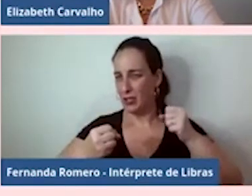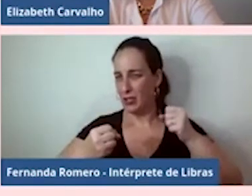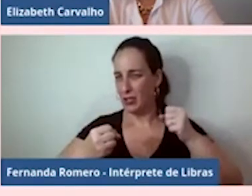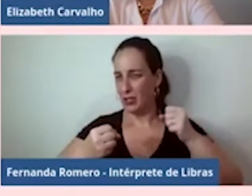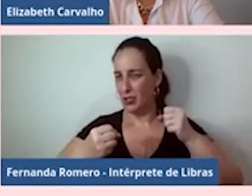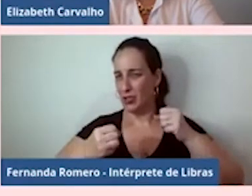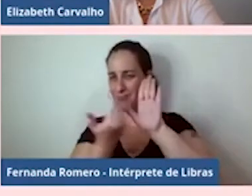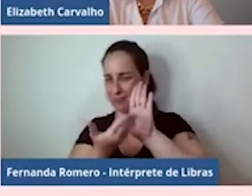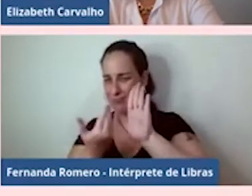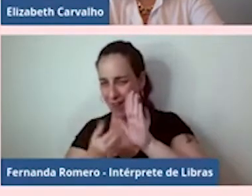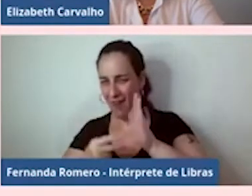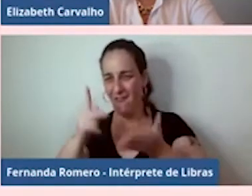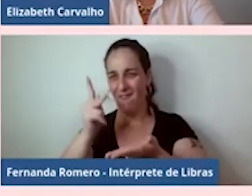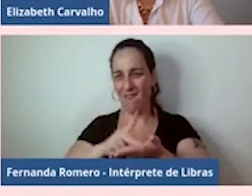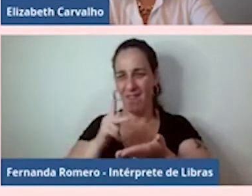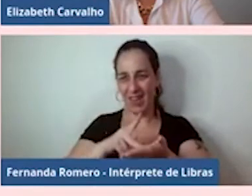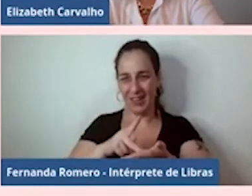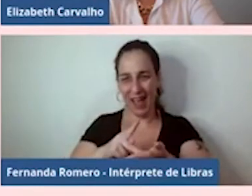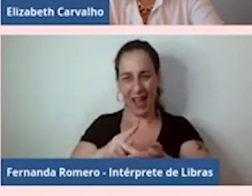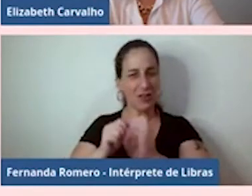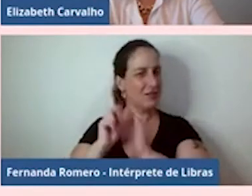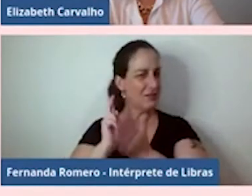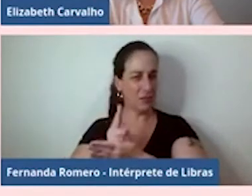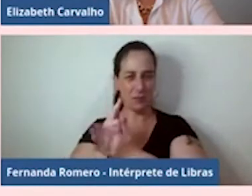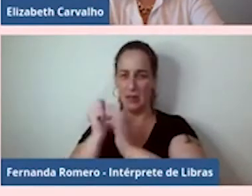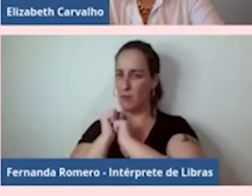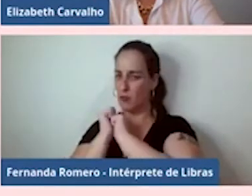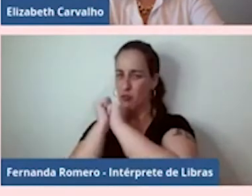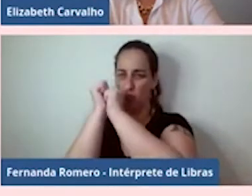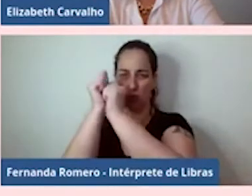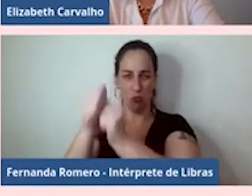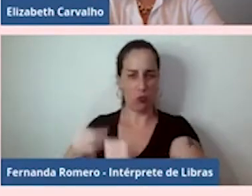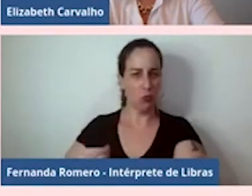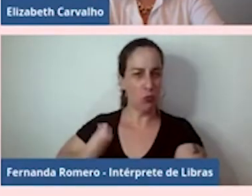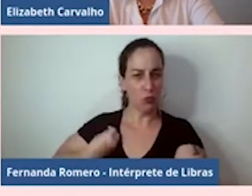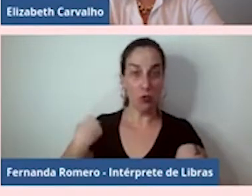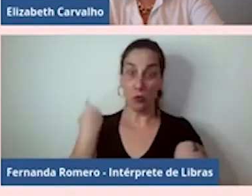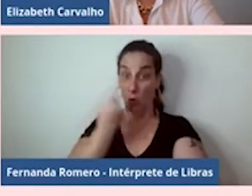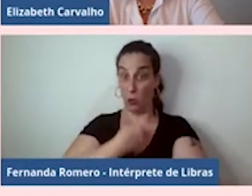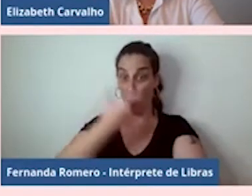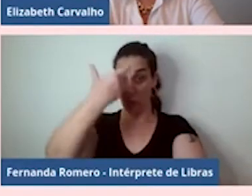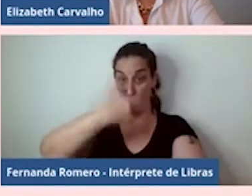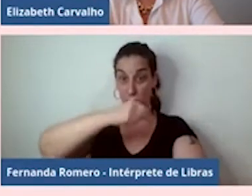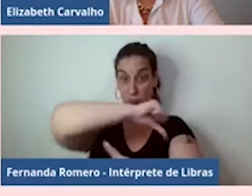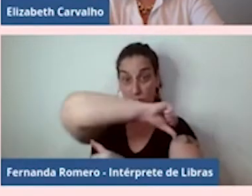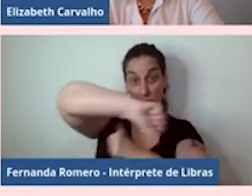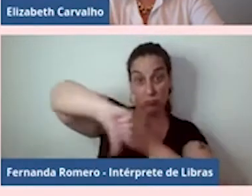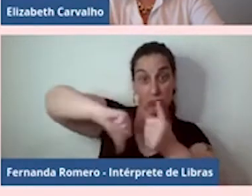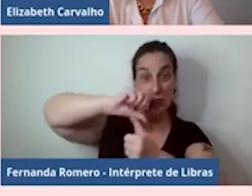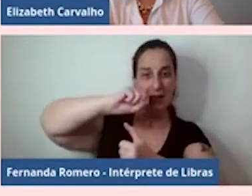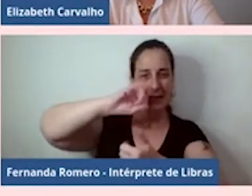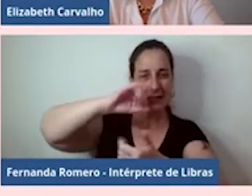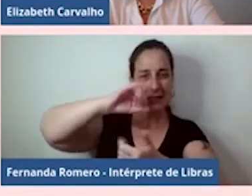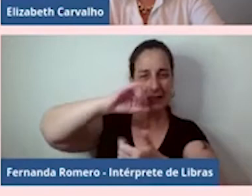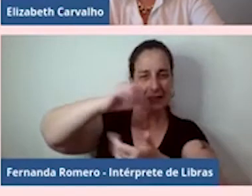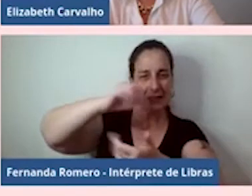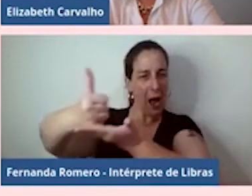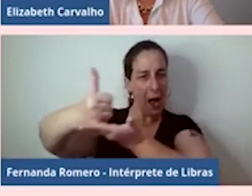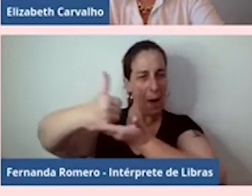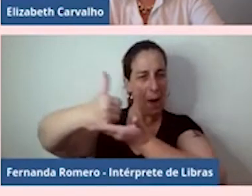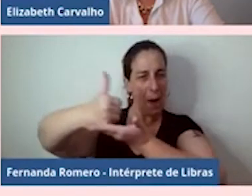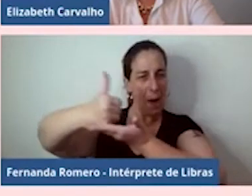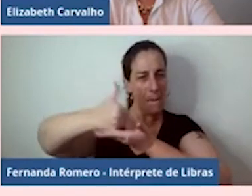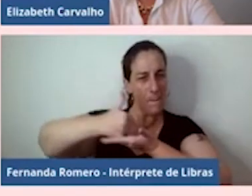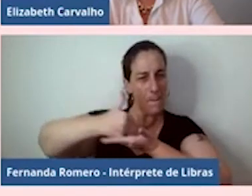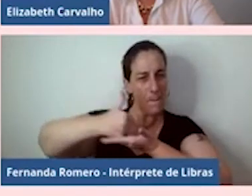nos acompanharam por uma vida. Somos agentes de transformação e, apoiadas umas nas outras, seremos mais fortes,